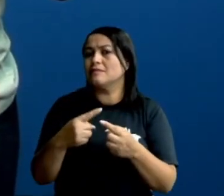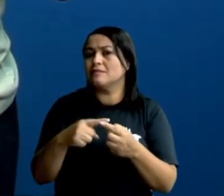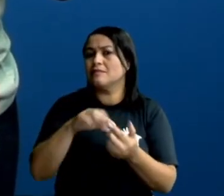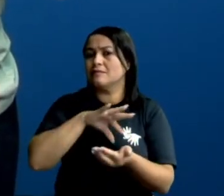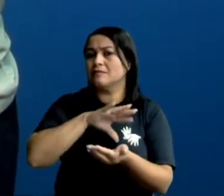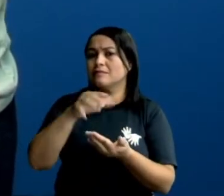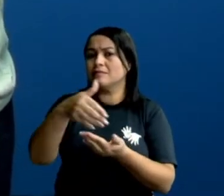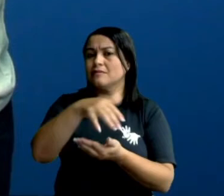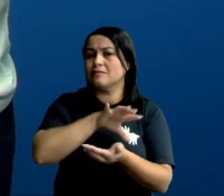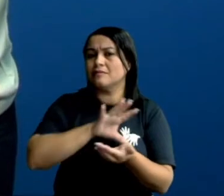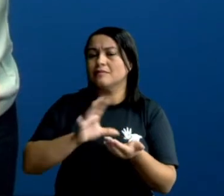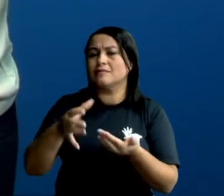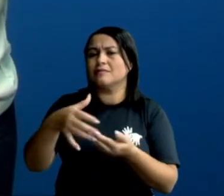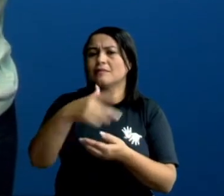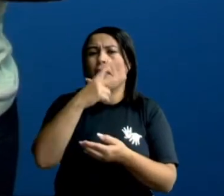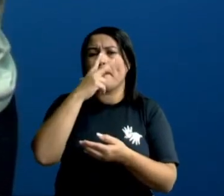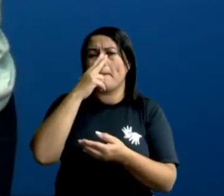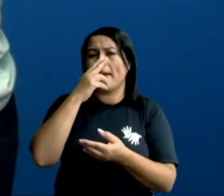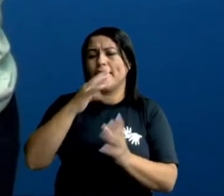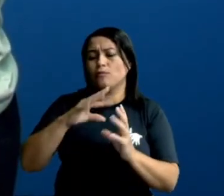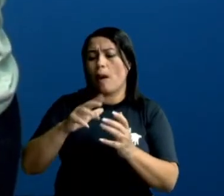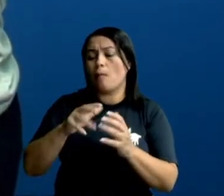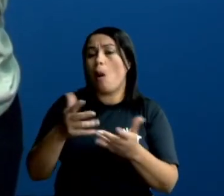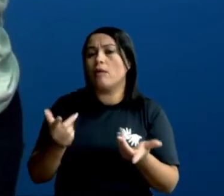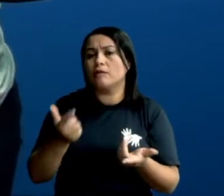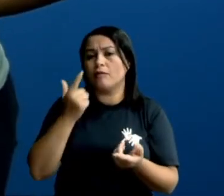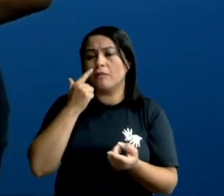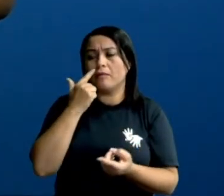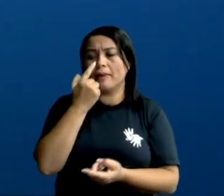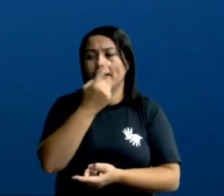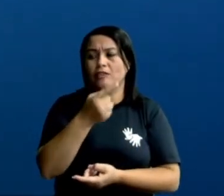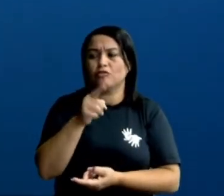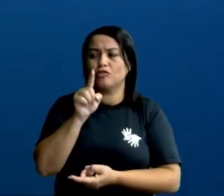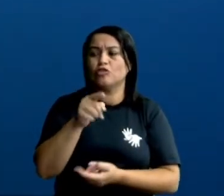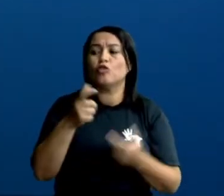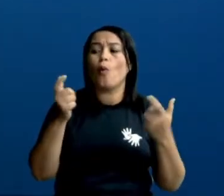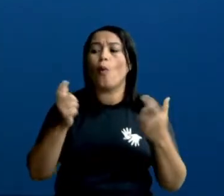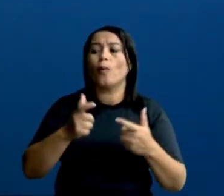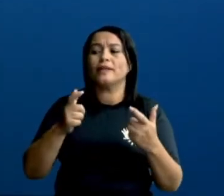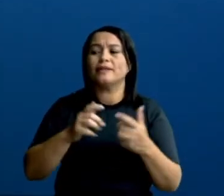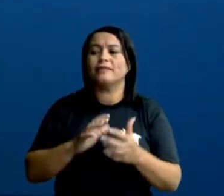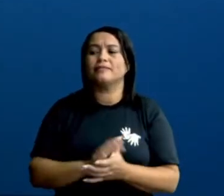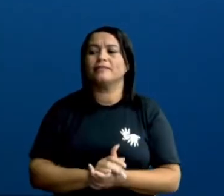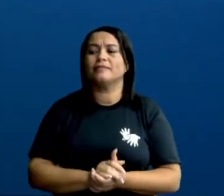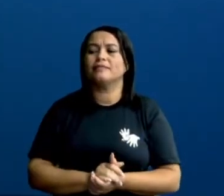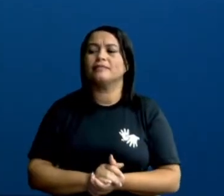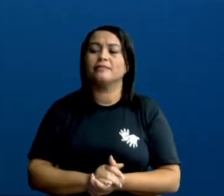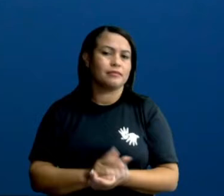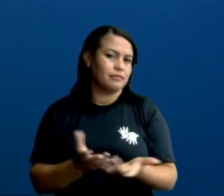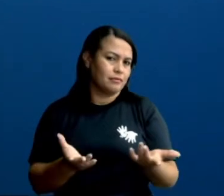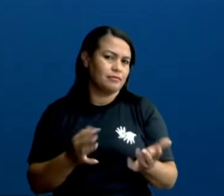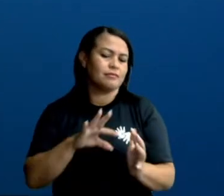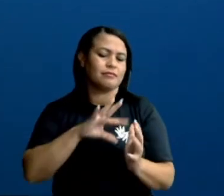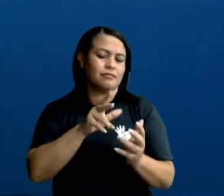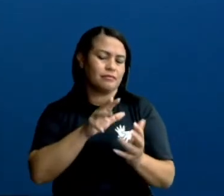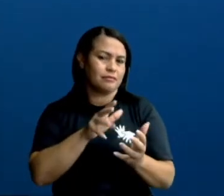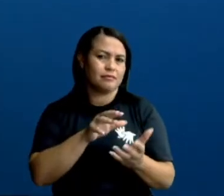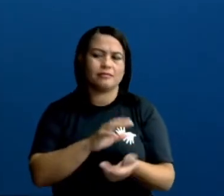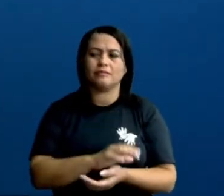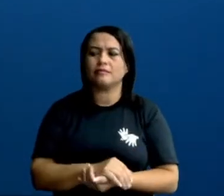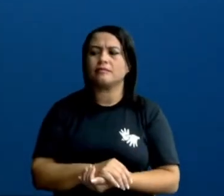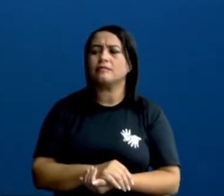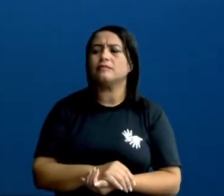tá certo? É um volume. Então, vamos marcar X aqui aonde? Na bola, tá